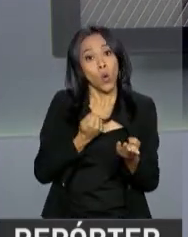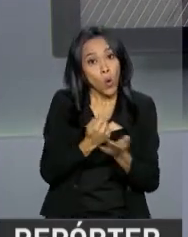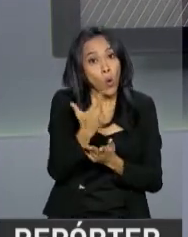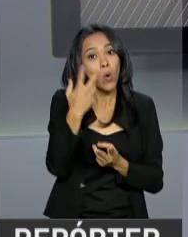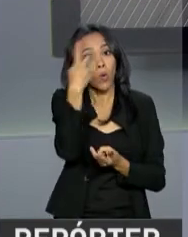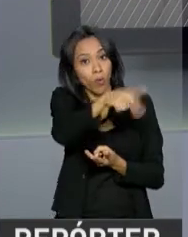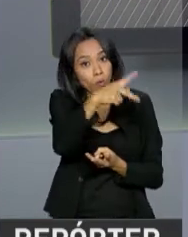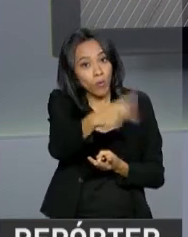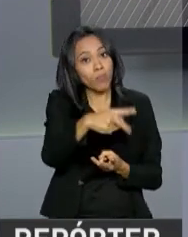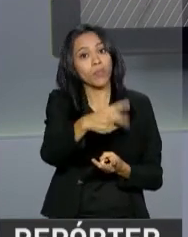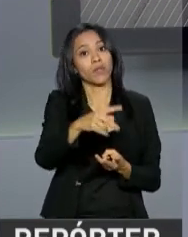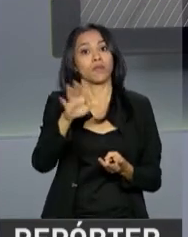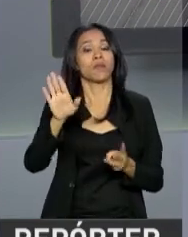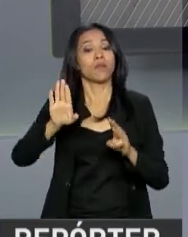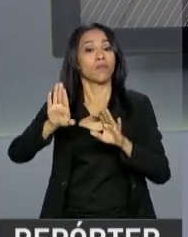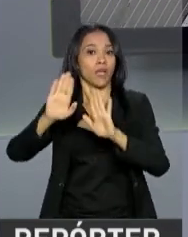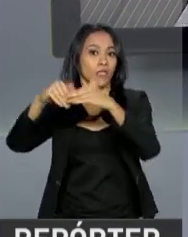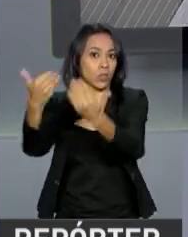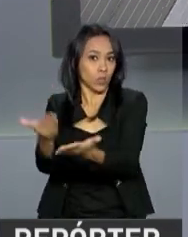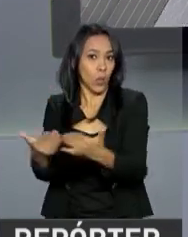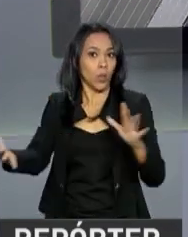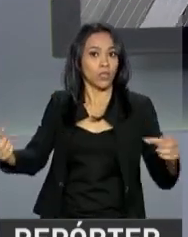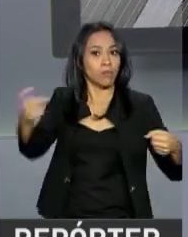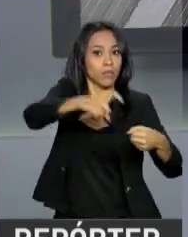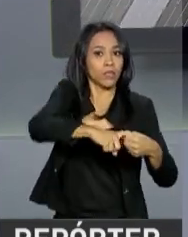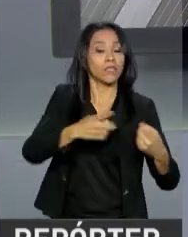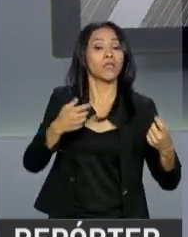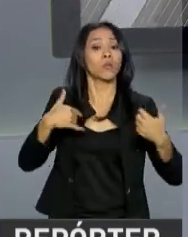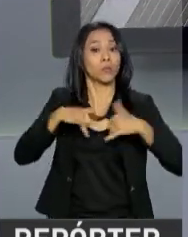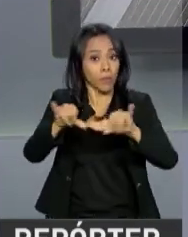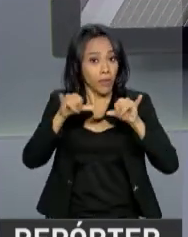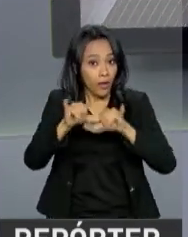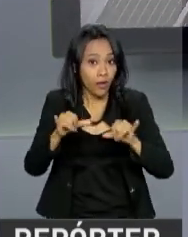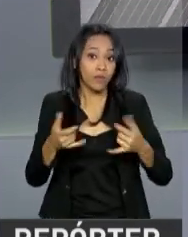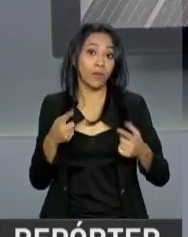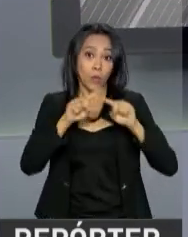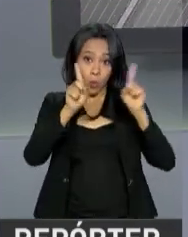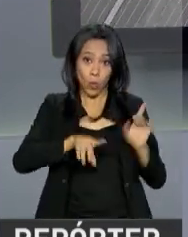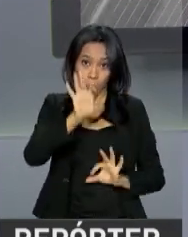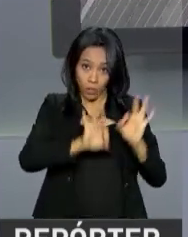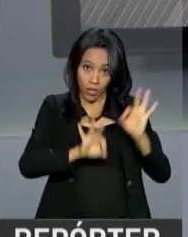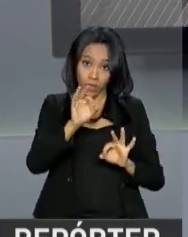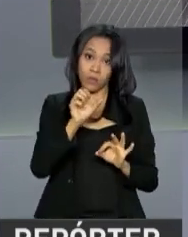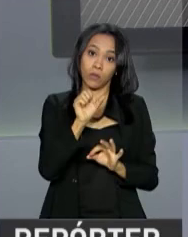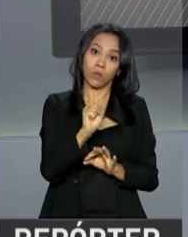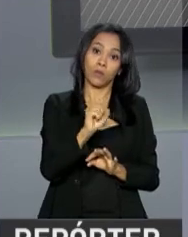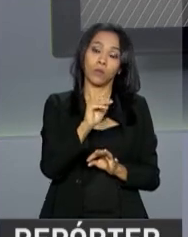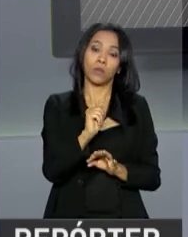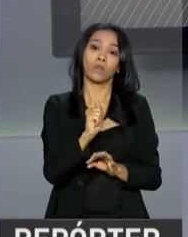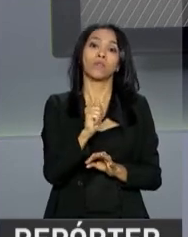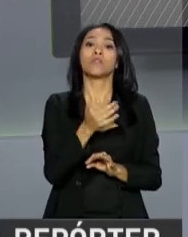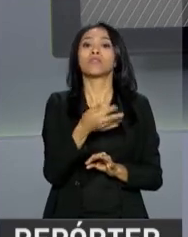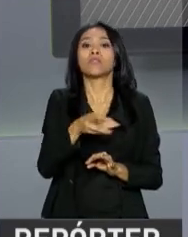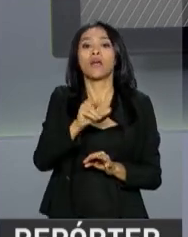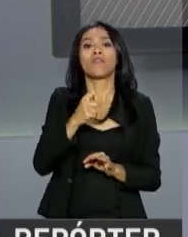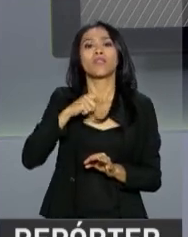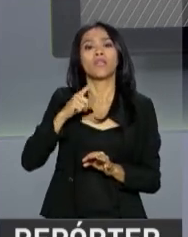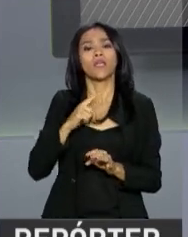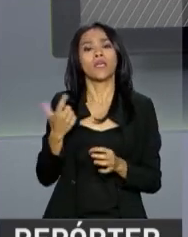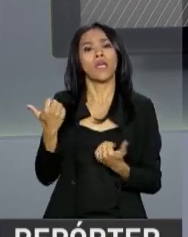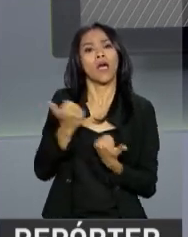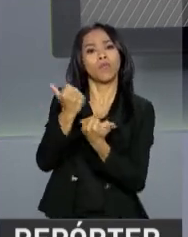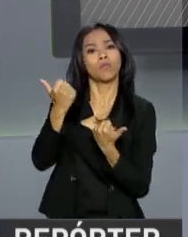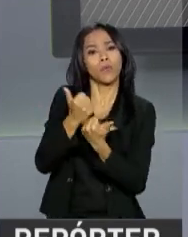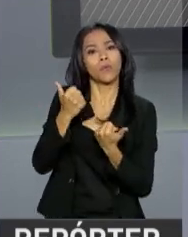para escolas e aumentar a parceria com os supermercados o plano safra inclui acordos de cooperação para ampliar o turismo no